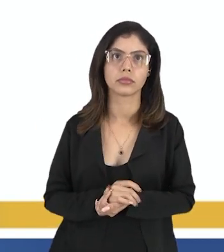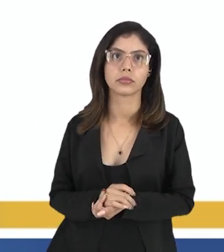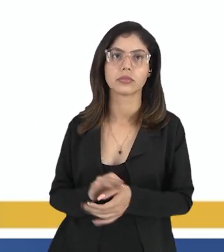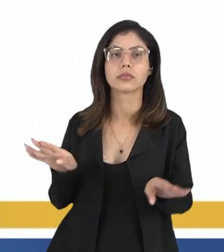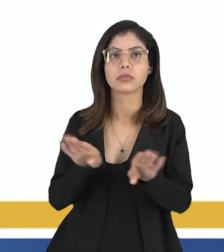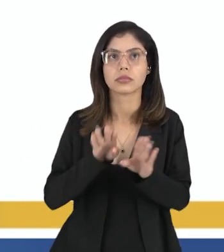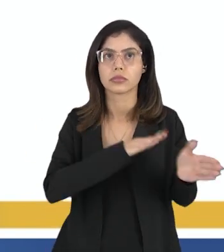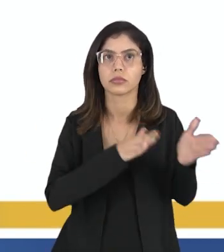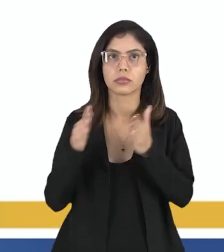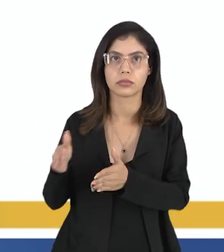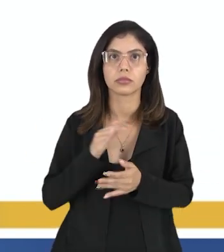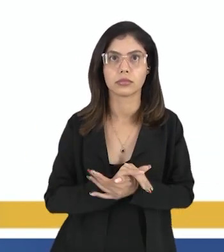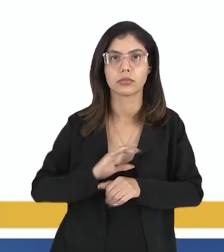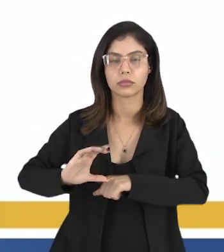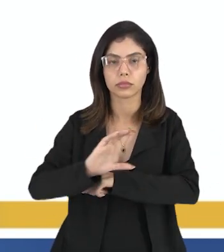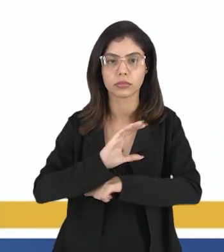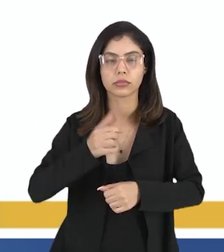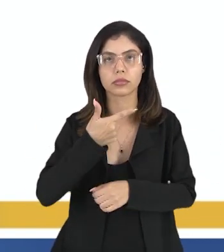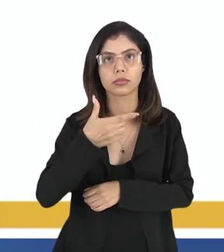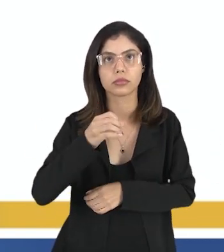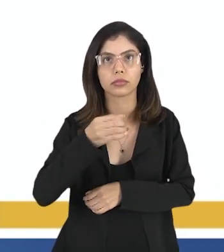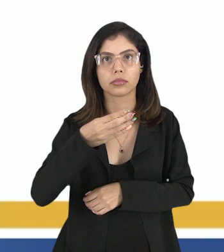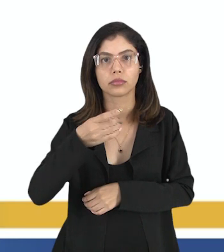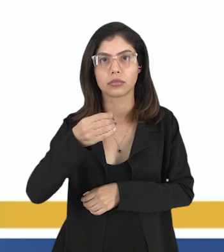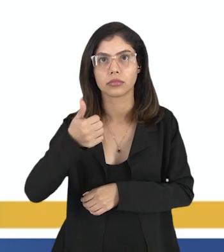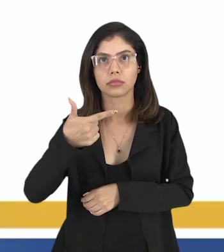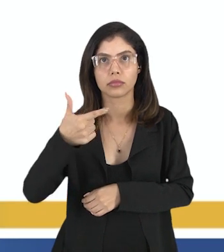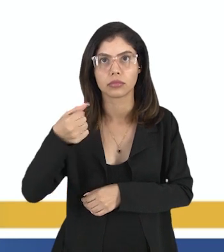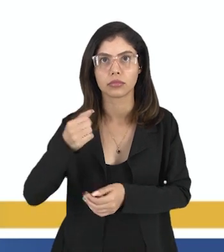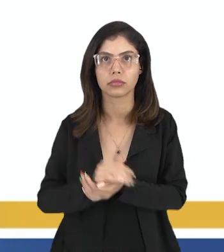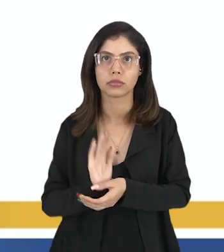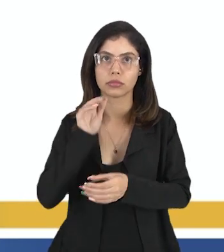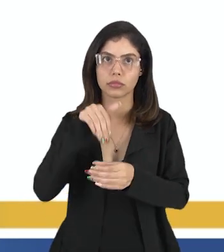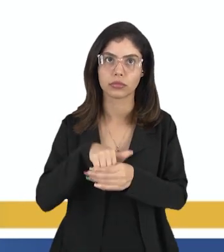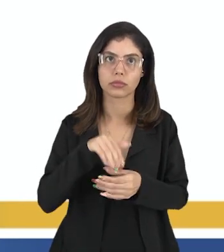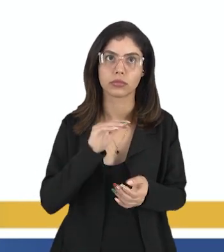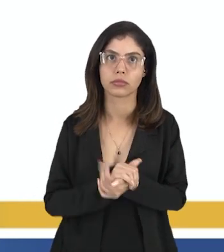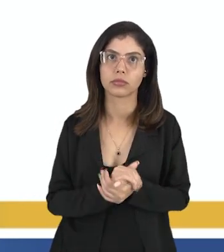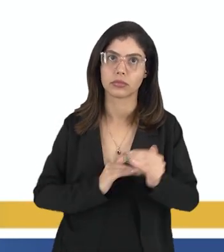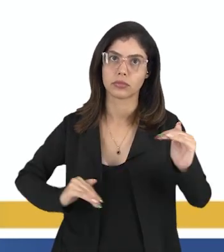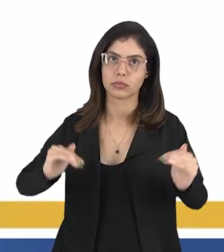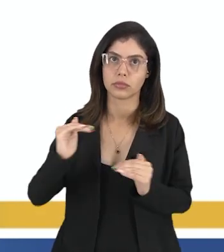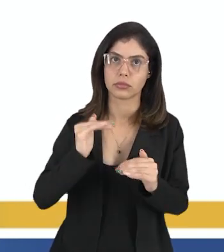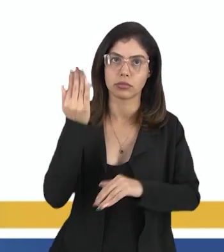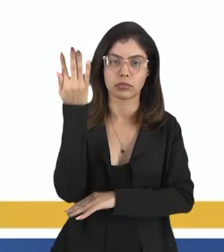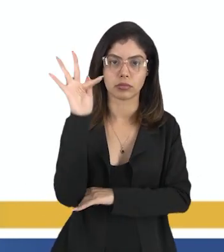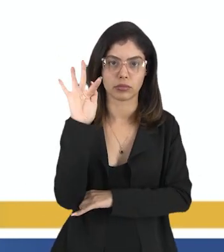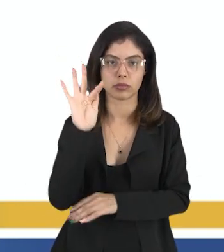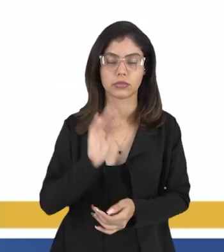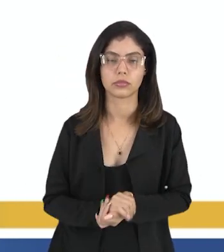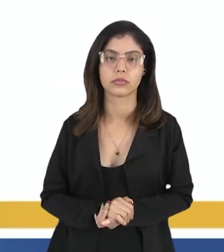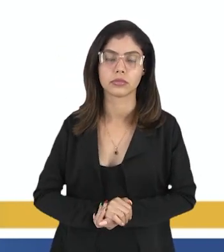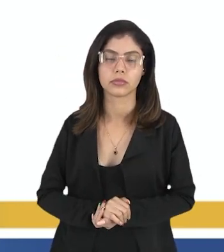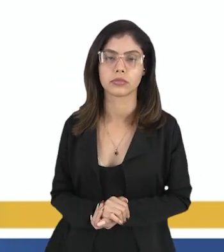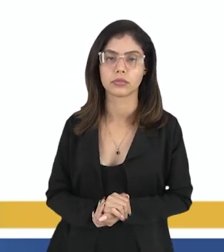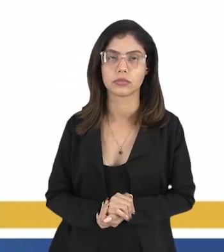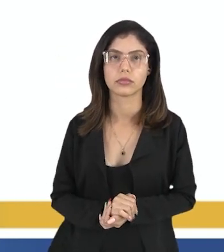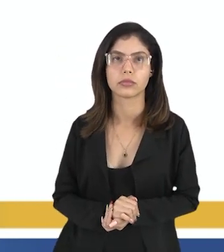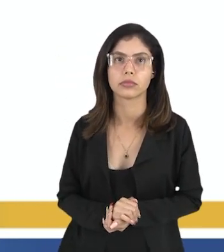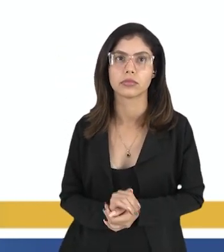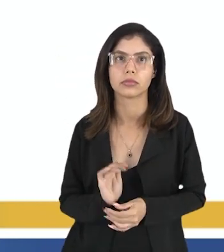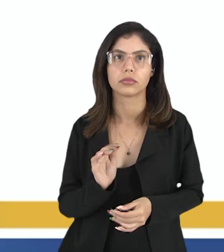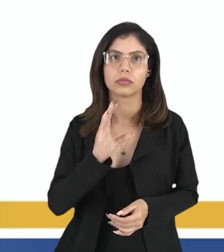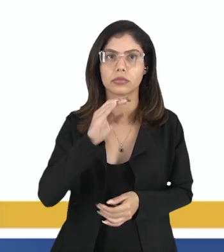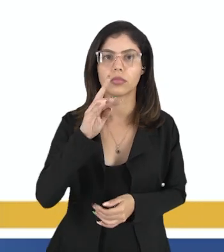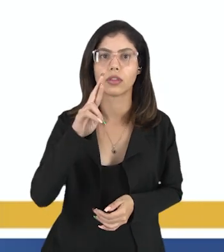elas passam a ser constitucionais em 2012, com voto unânime no Supremo Tribunal Federal, né? Então, as cotas, elas